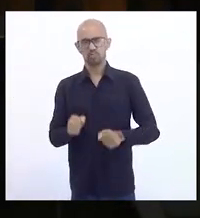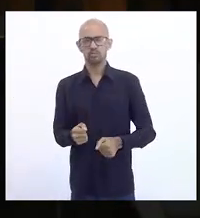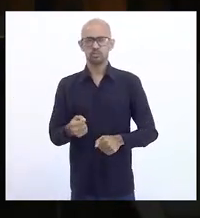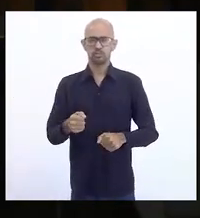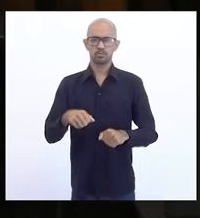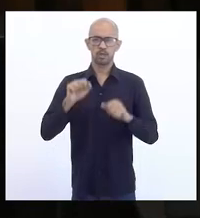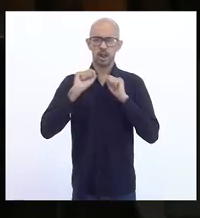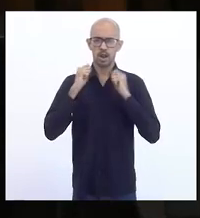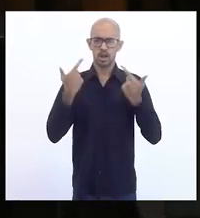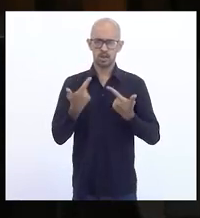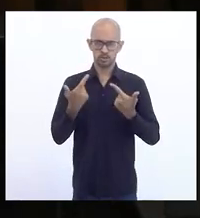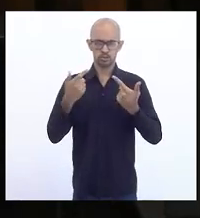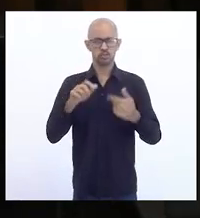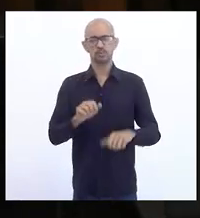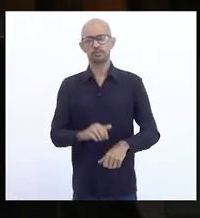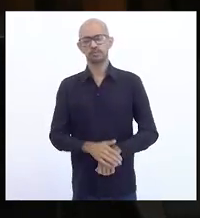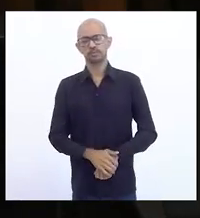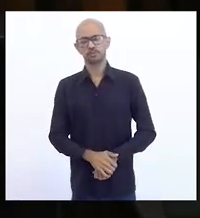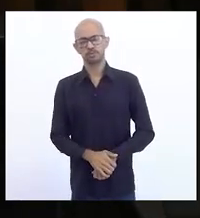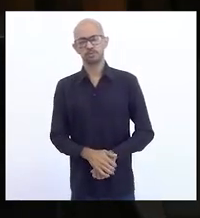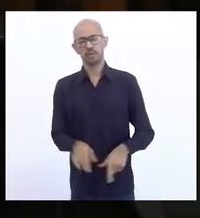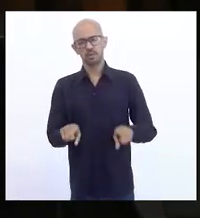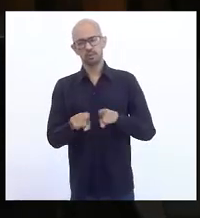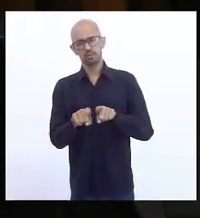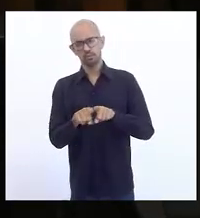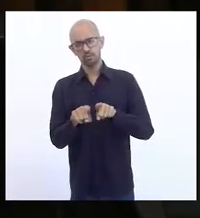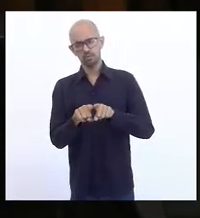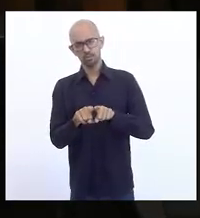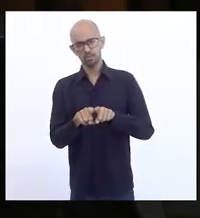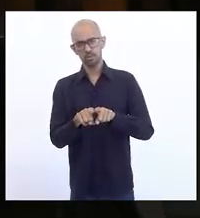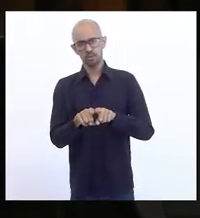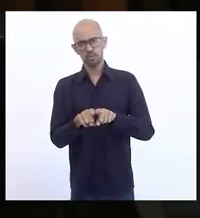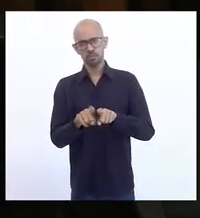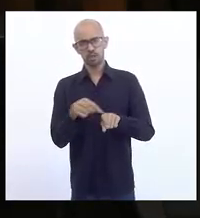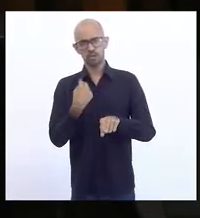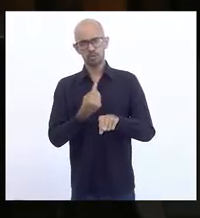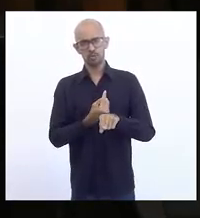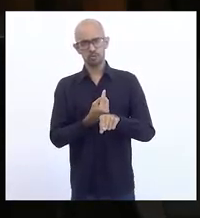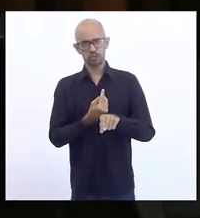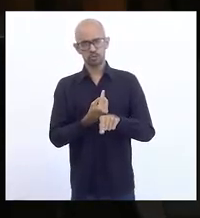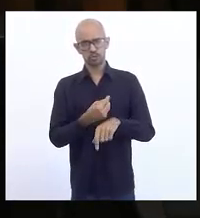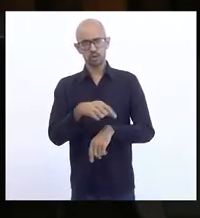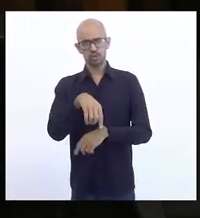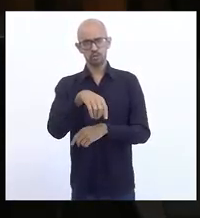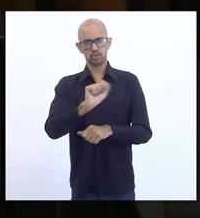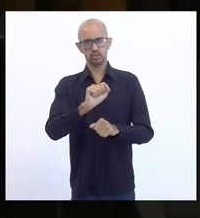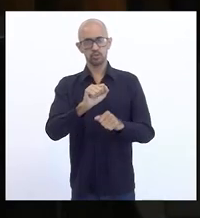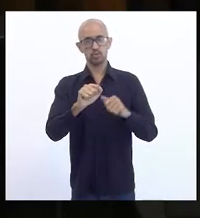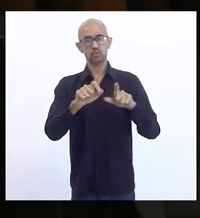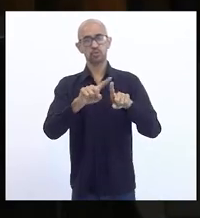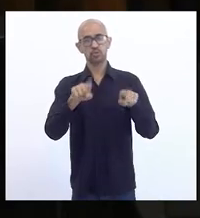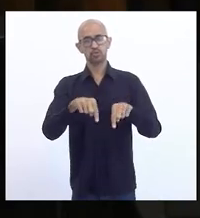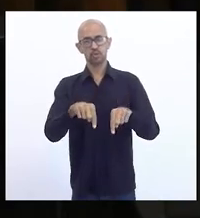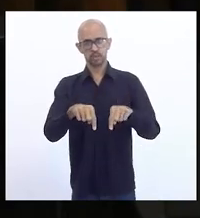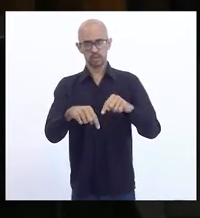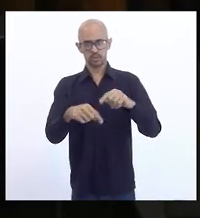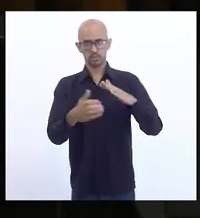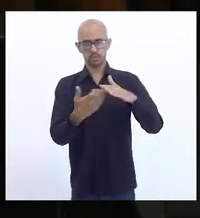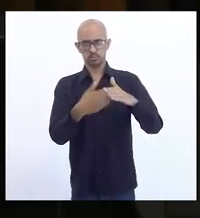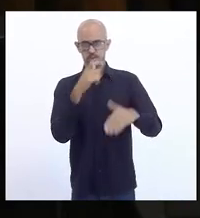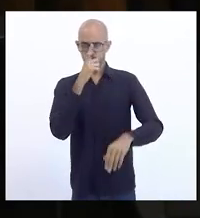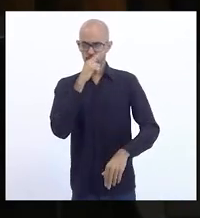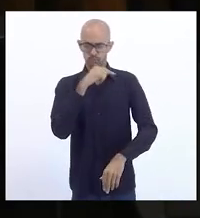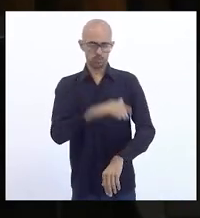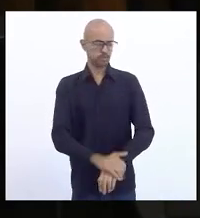nossa Assembleia Legislativa, inclusive os nossos cidadãos. Este